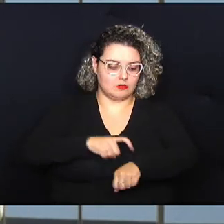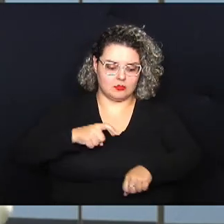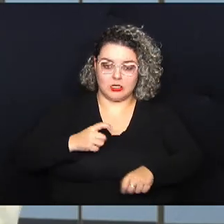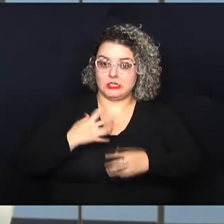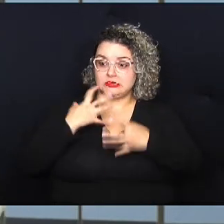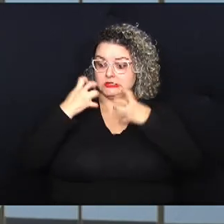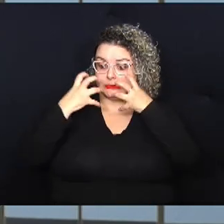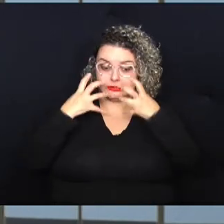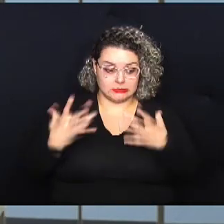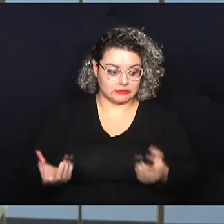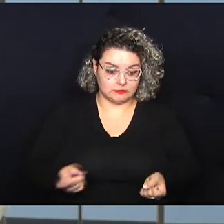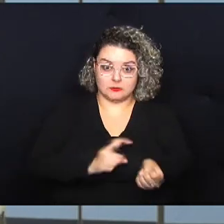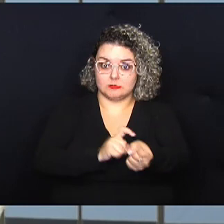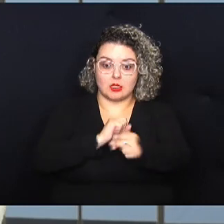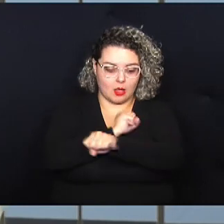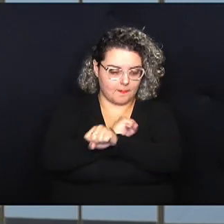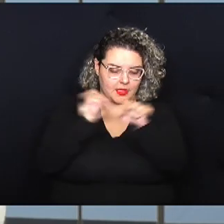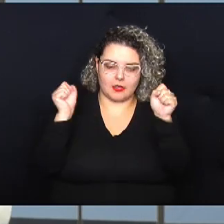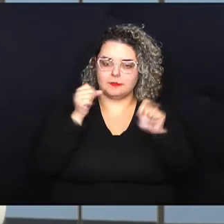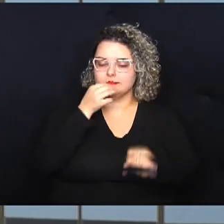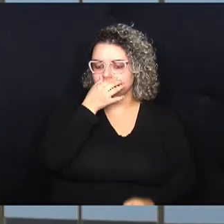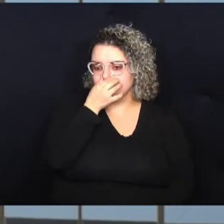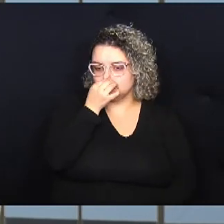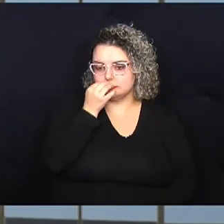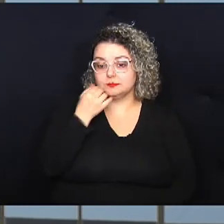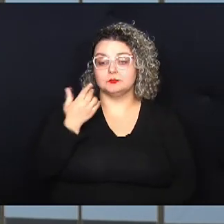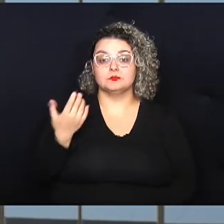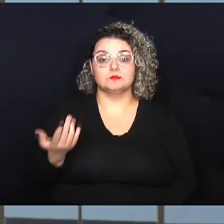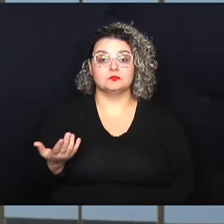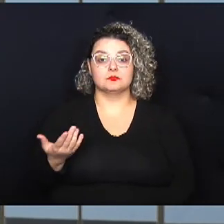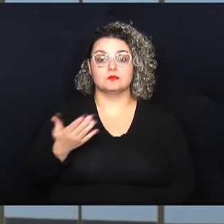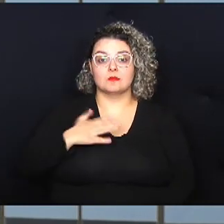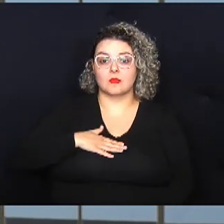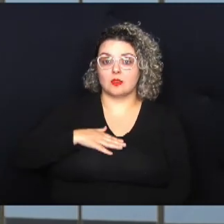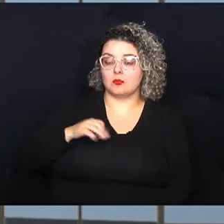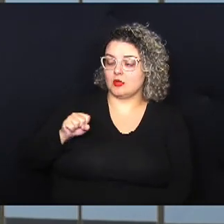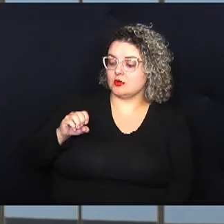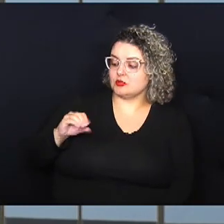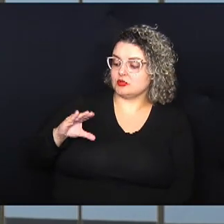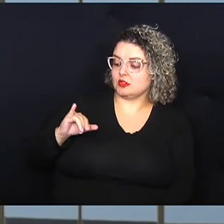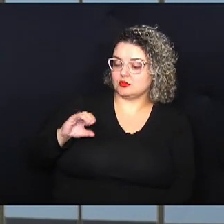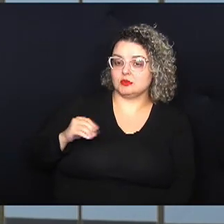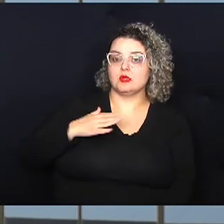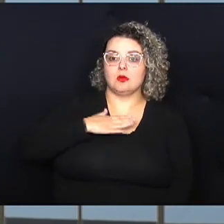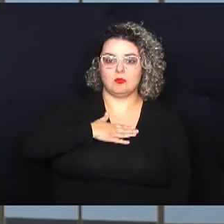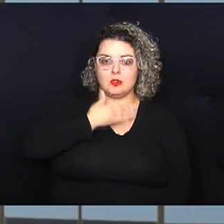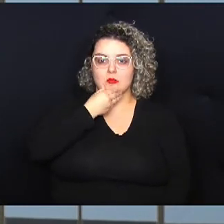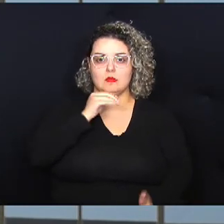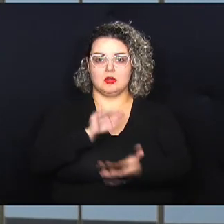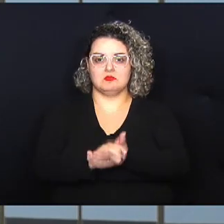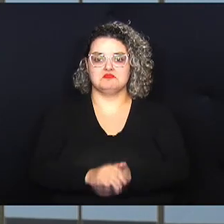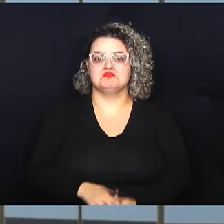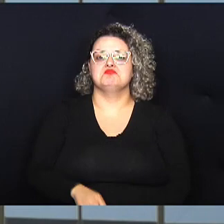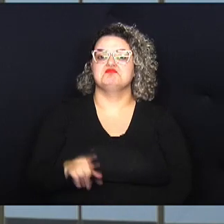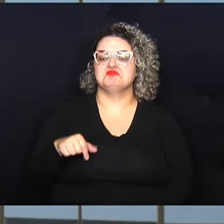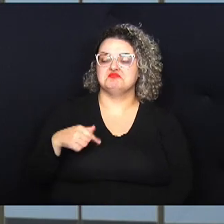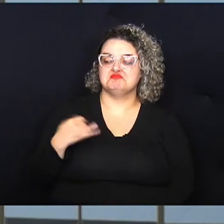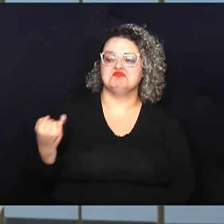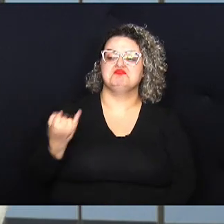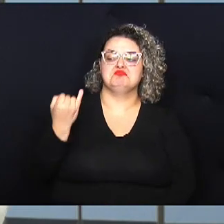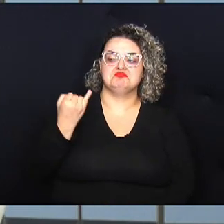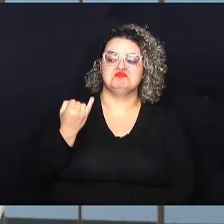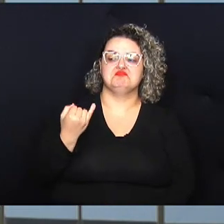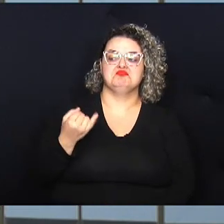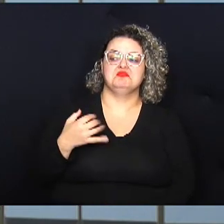meu momento que eu explodo. E aí, meu sócio, que é meu marido, né? Ele fala assim, é muito interessante a forma com que